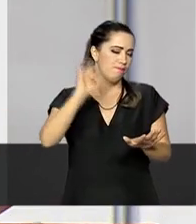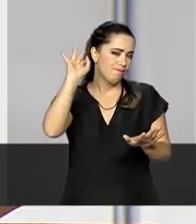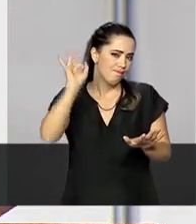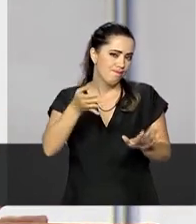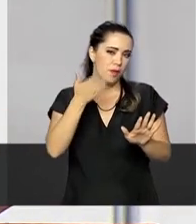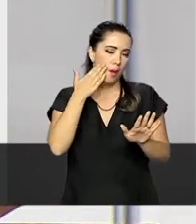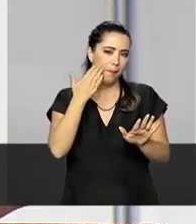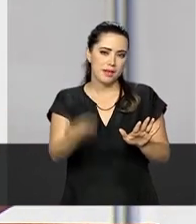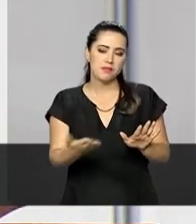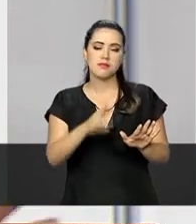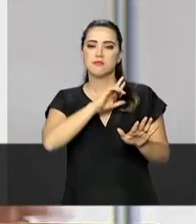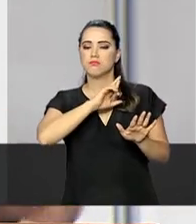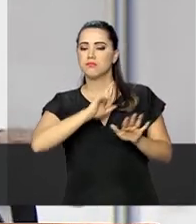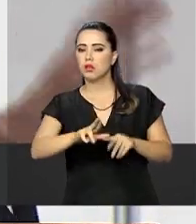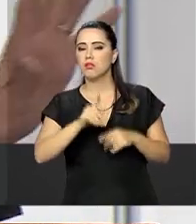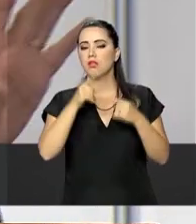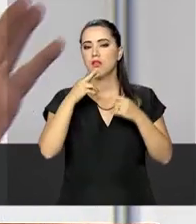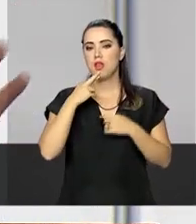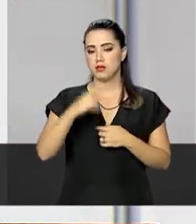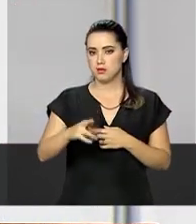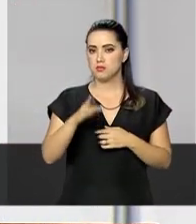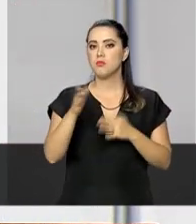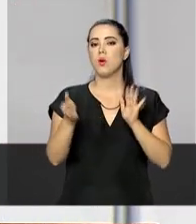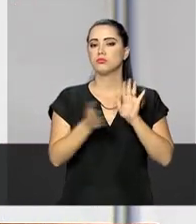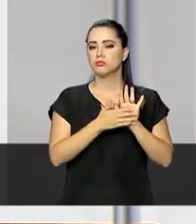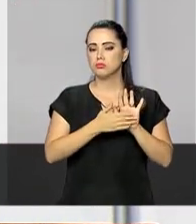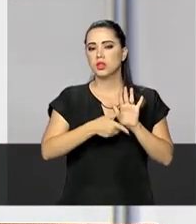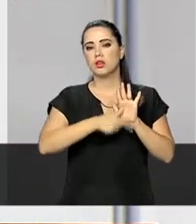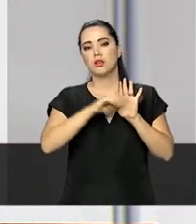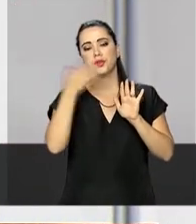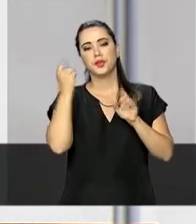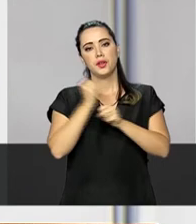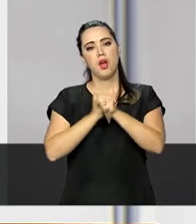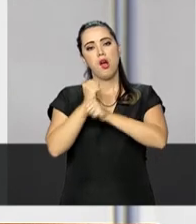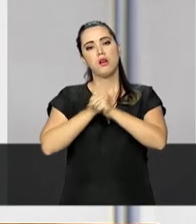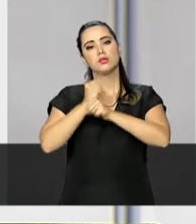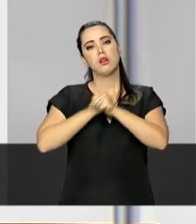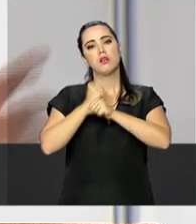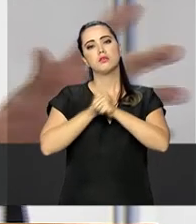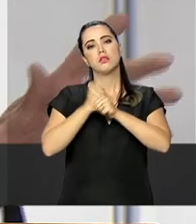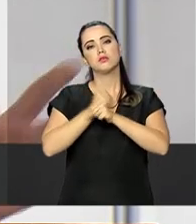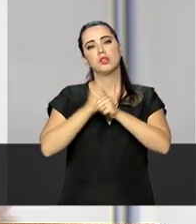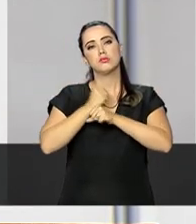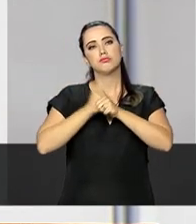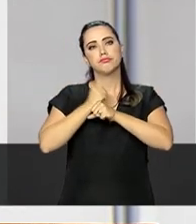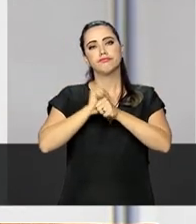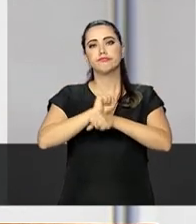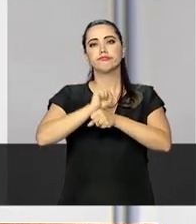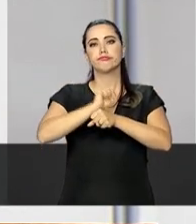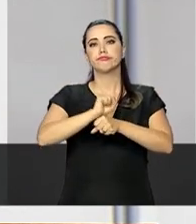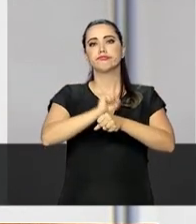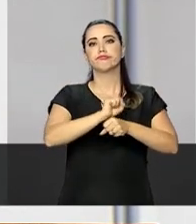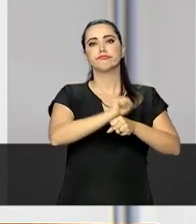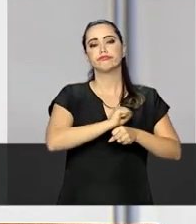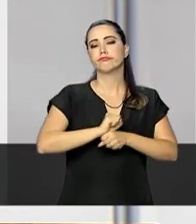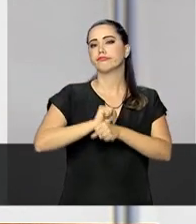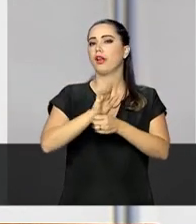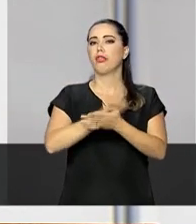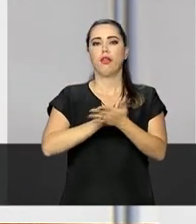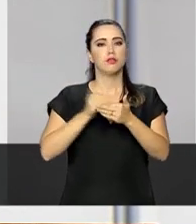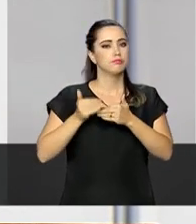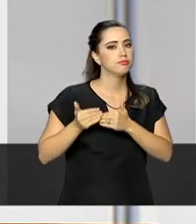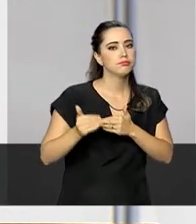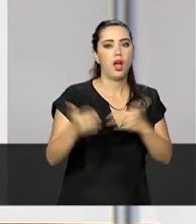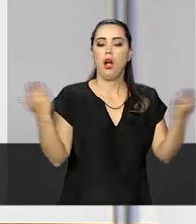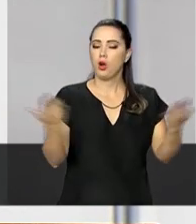soluções de matérias que tramitaram por anos seguidos isso me faz recordar o ministro entende